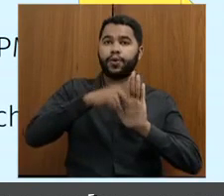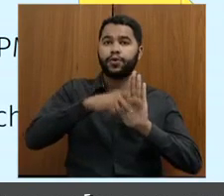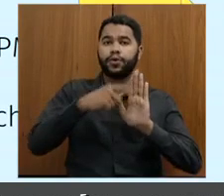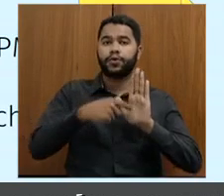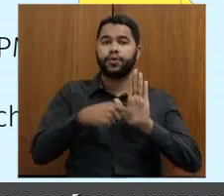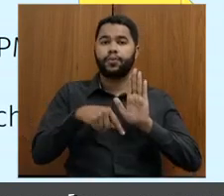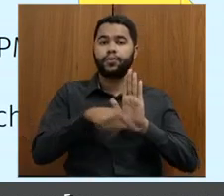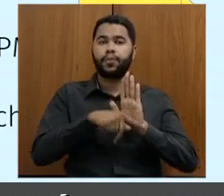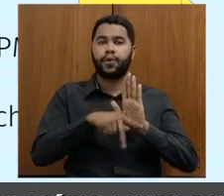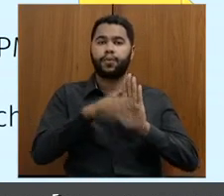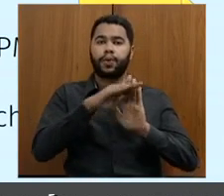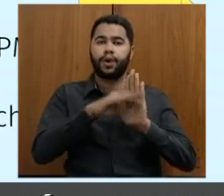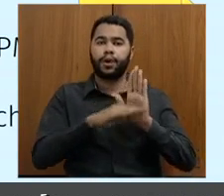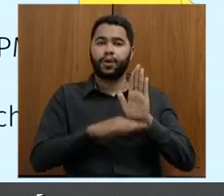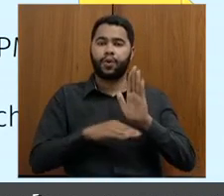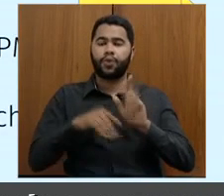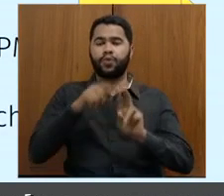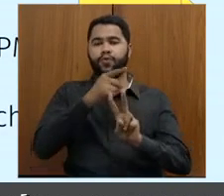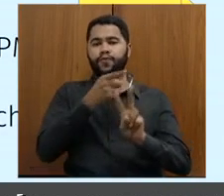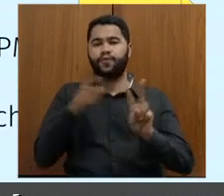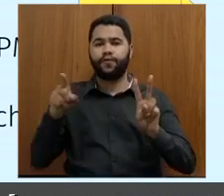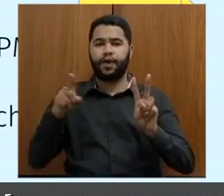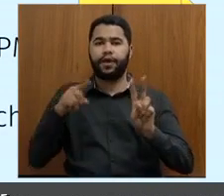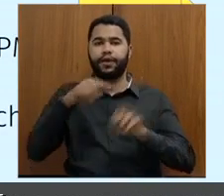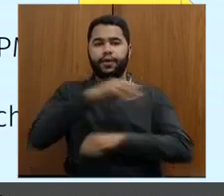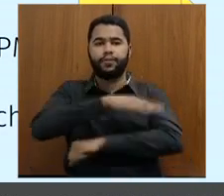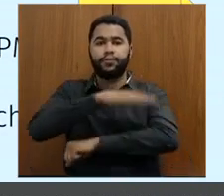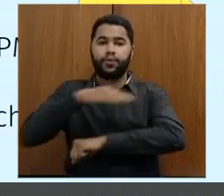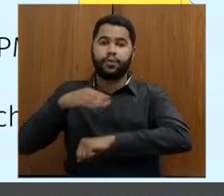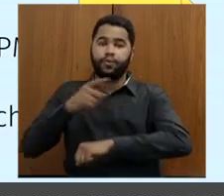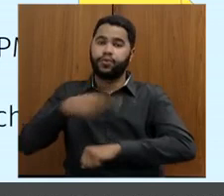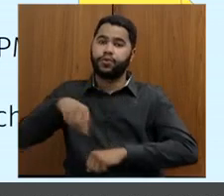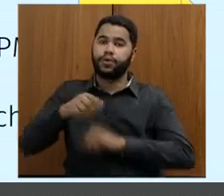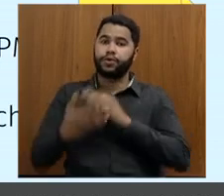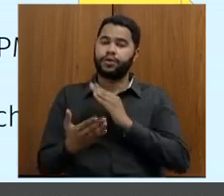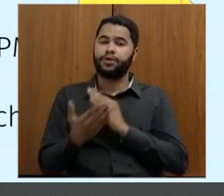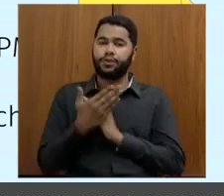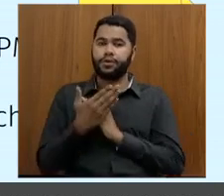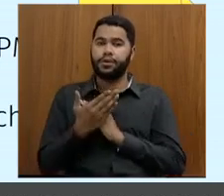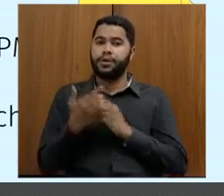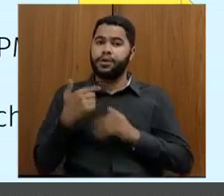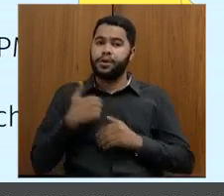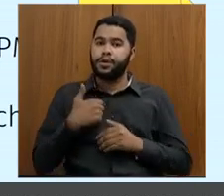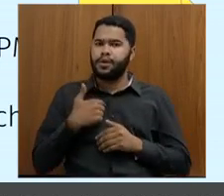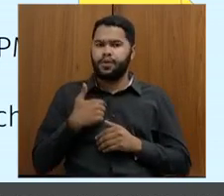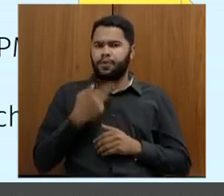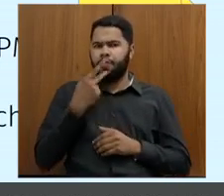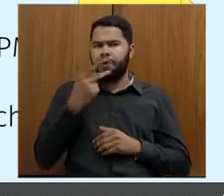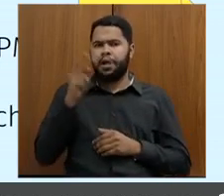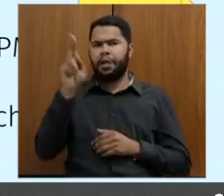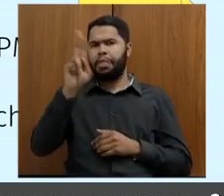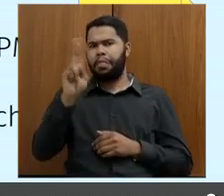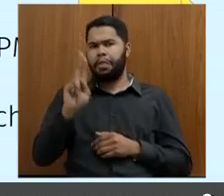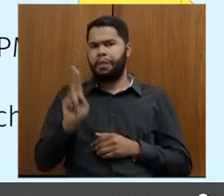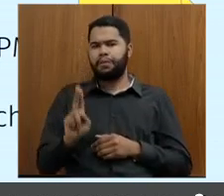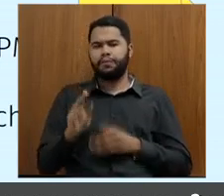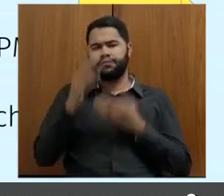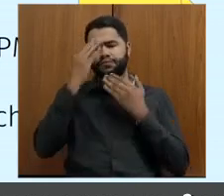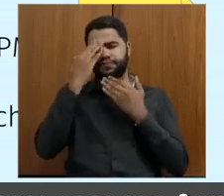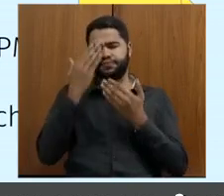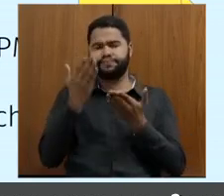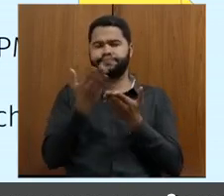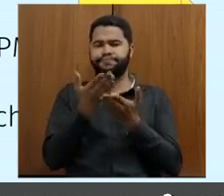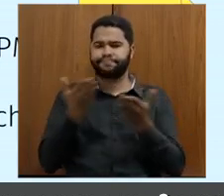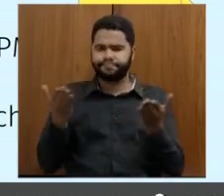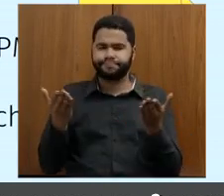do acordo com a Vale Brumadinho para a polícia militar os senhores nos ajudaram eu refaço aqui não vou citar nome mas a gratidão